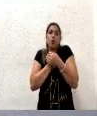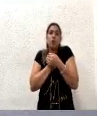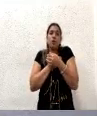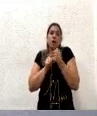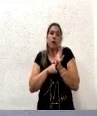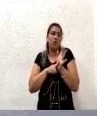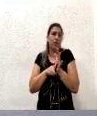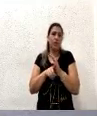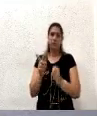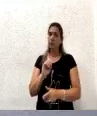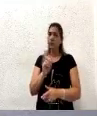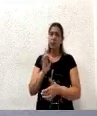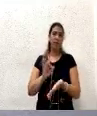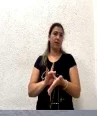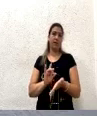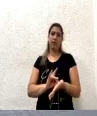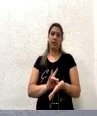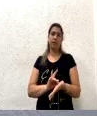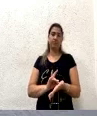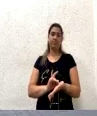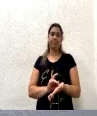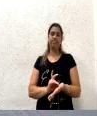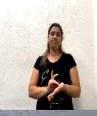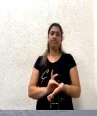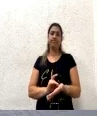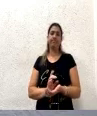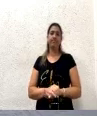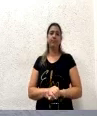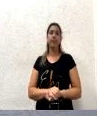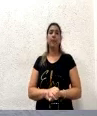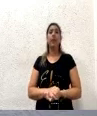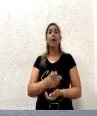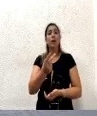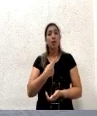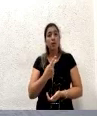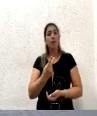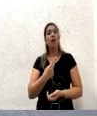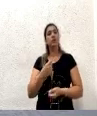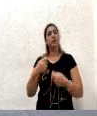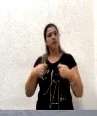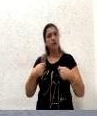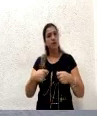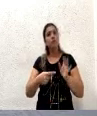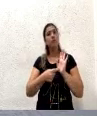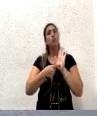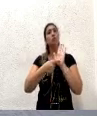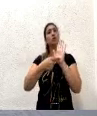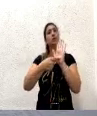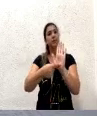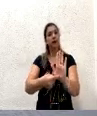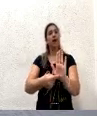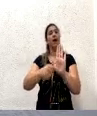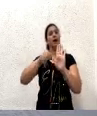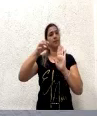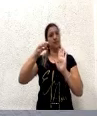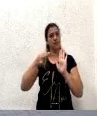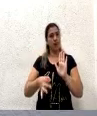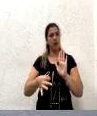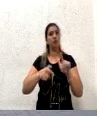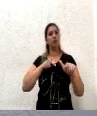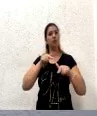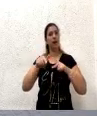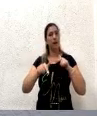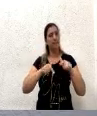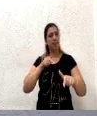Isso dá uma dor no coração, porque se tem uma coisa que a gente preza é pela transparência do serviço que a gente faz,